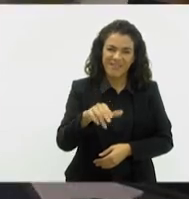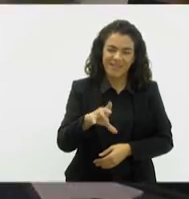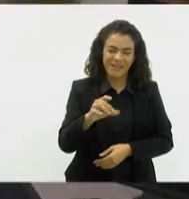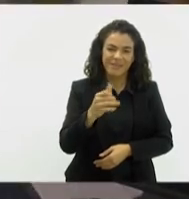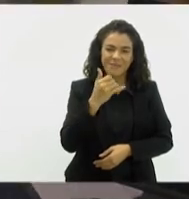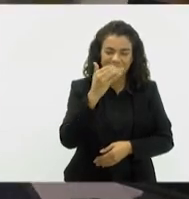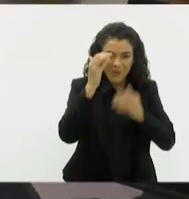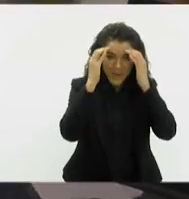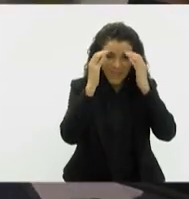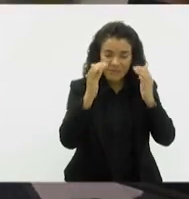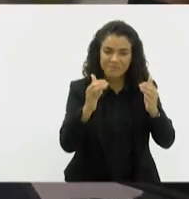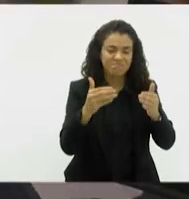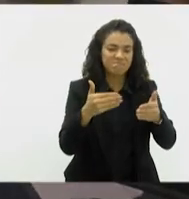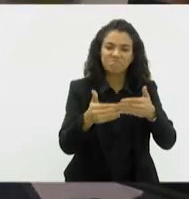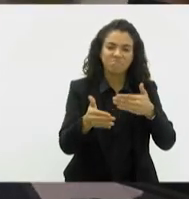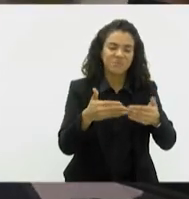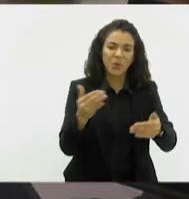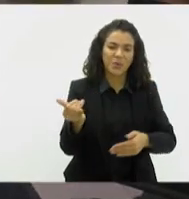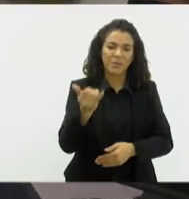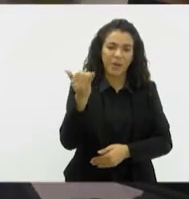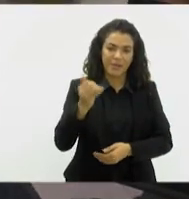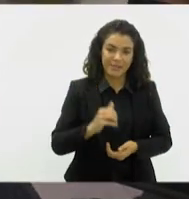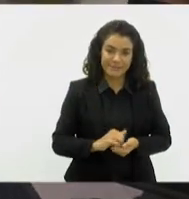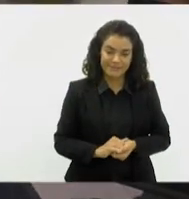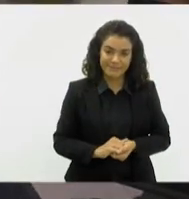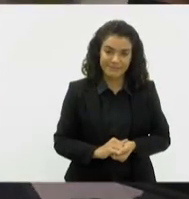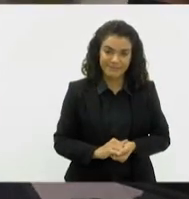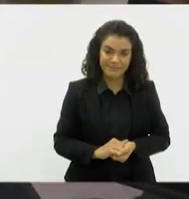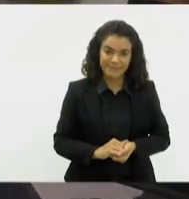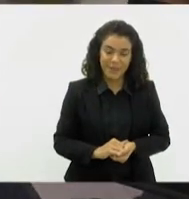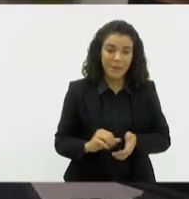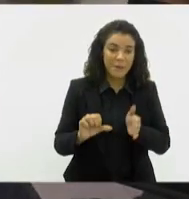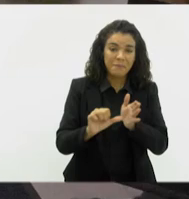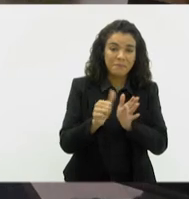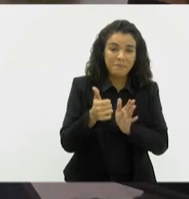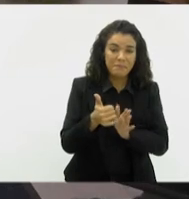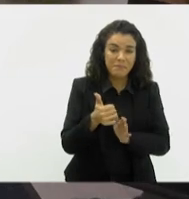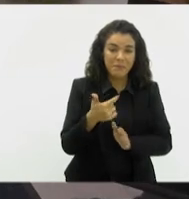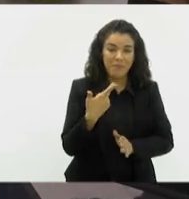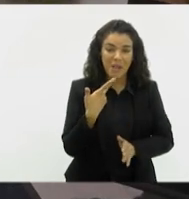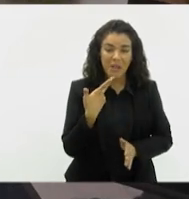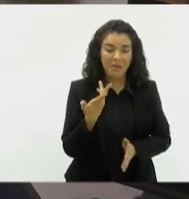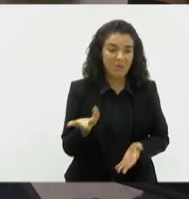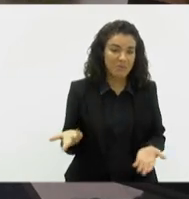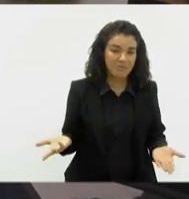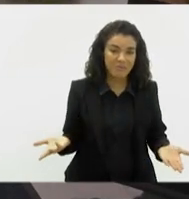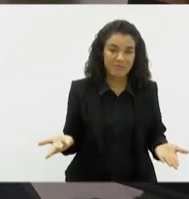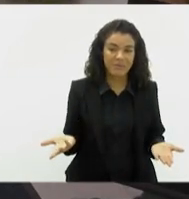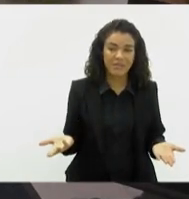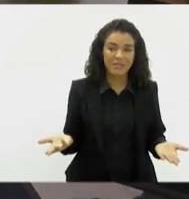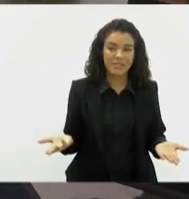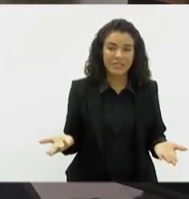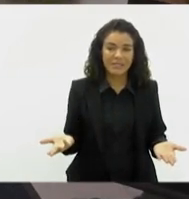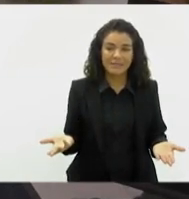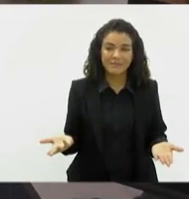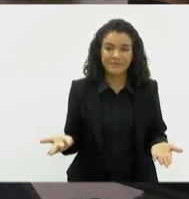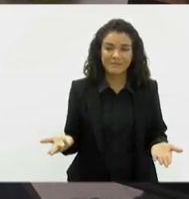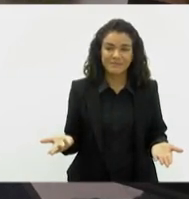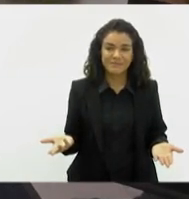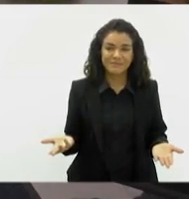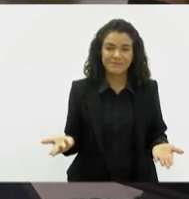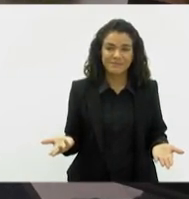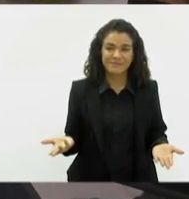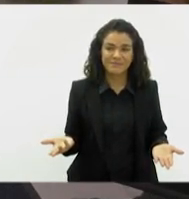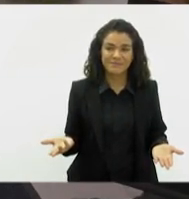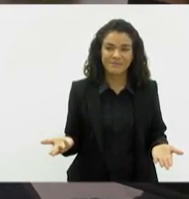respeito, pouco importa o que o comitê fez até então. Primeiro que a gente não tem que se pautar como... foi até embora, nem falou que ia